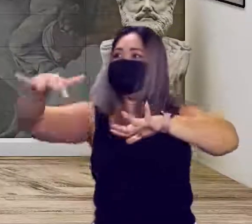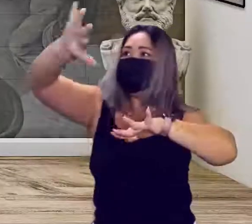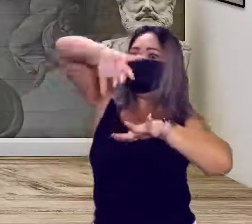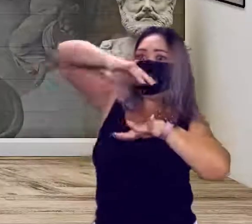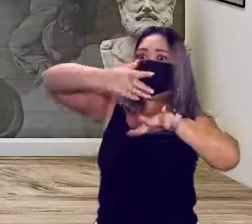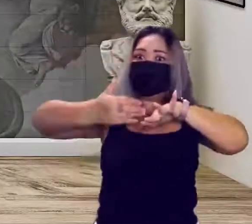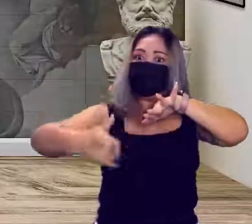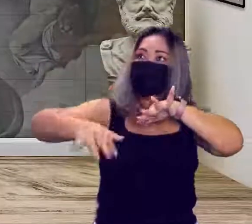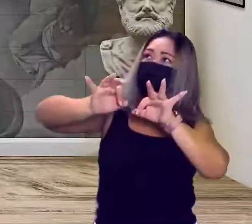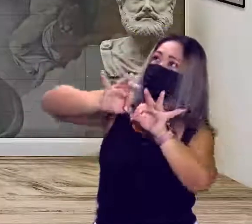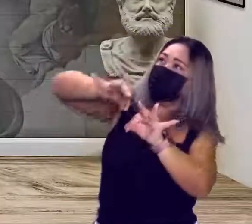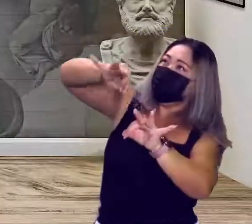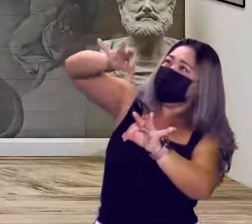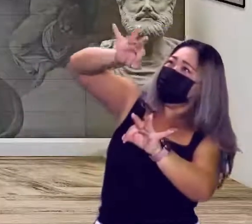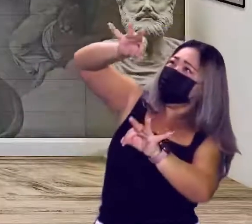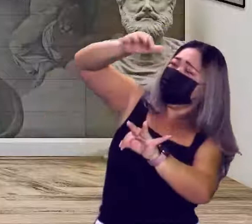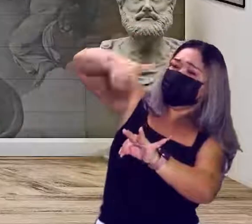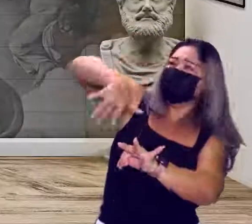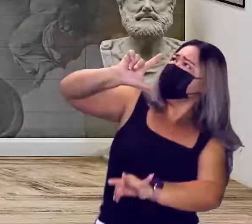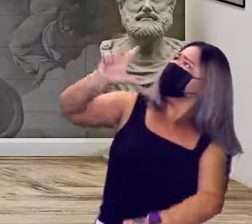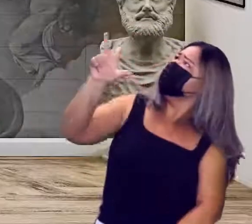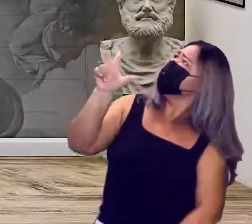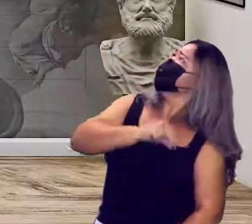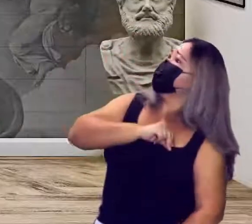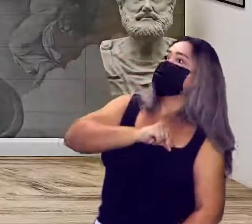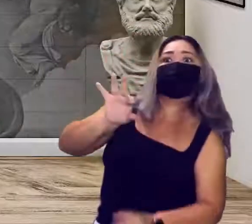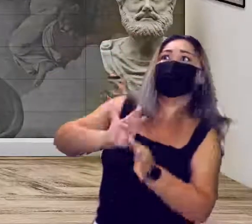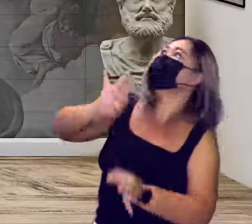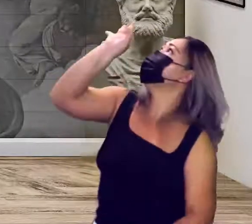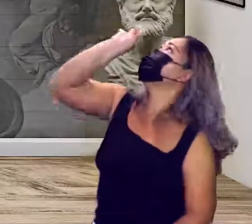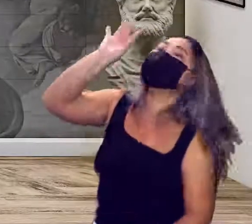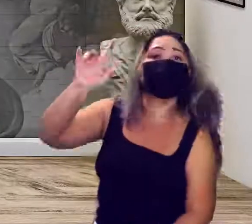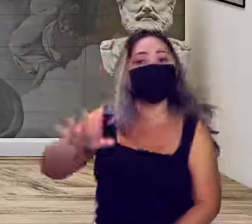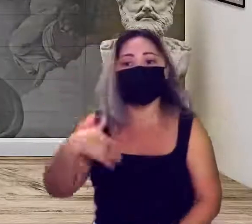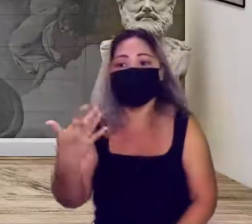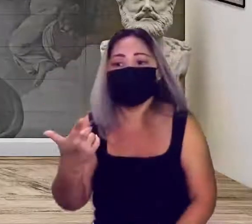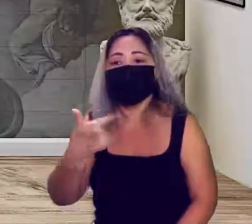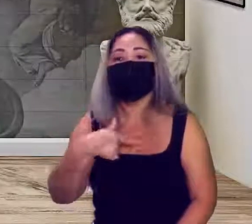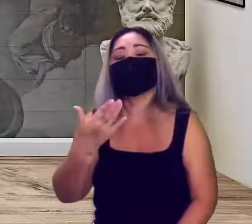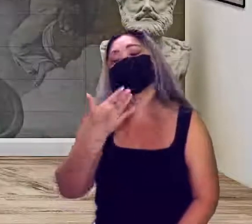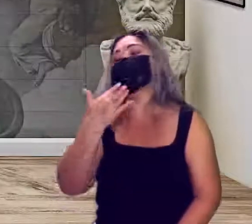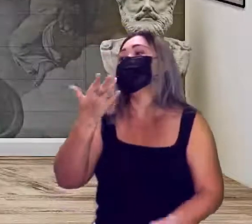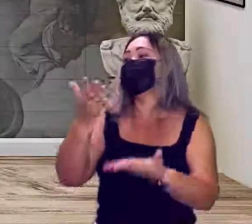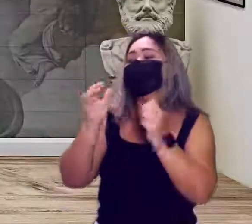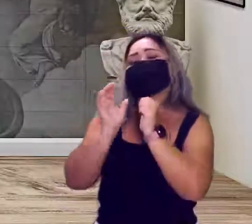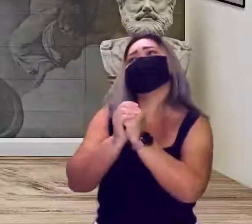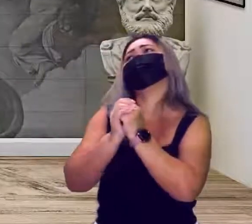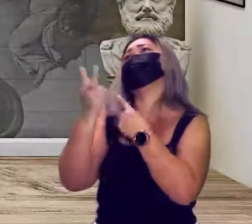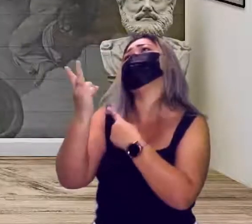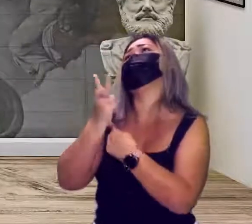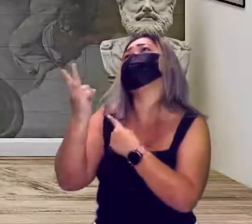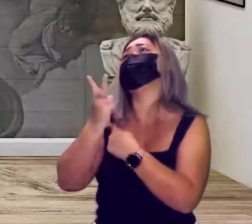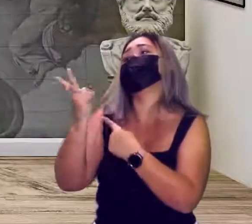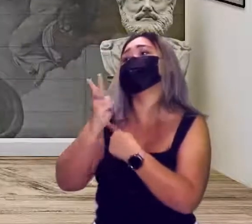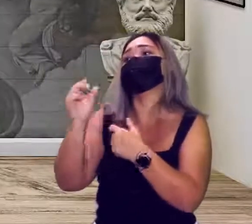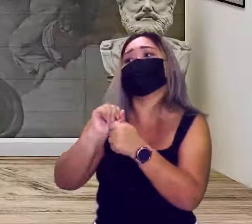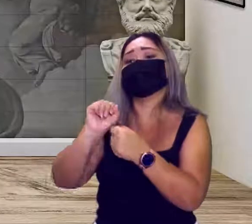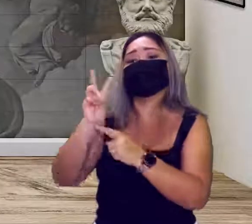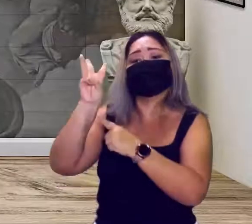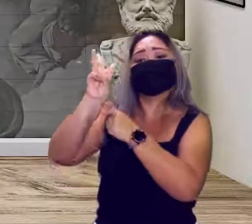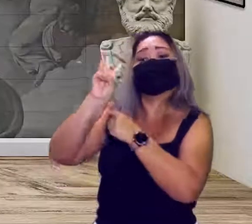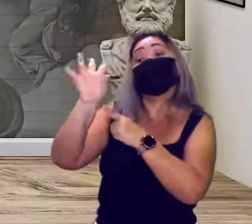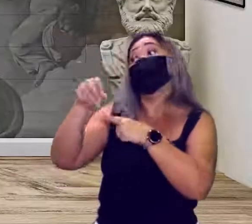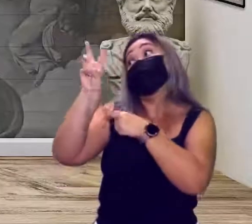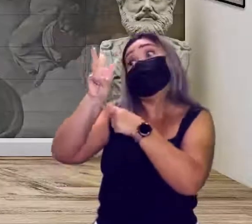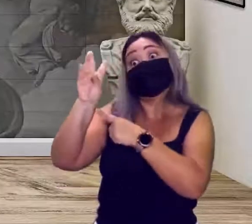subia mais de 20 metros, 10 metros, etc. de altura, eles cultuavam Poseidon, pediam proteção. Aí hoje dizia que Poseidon